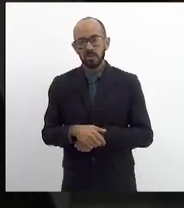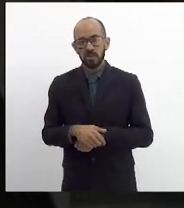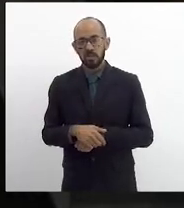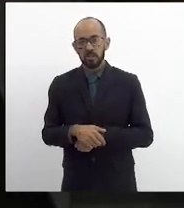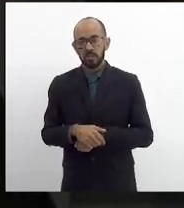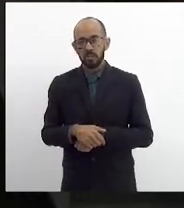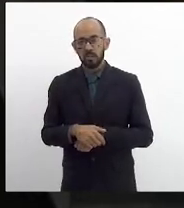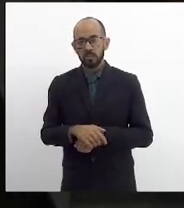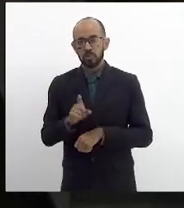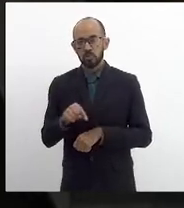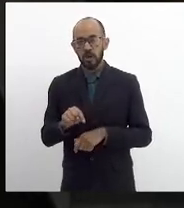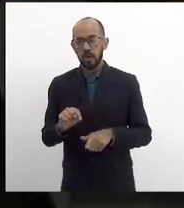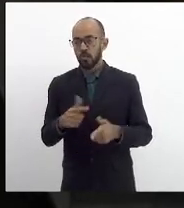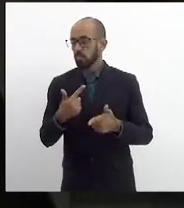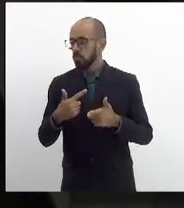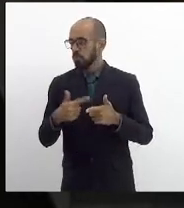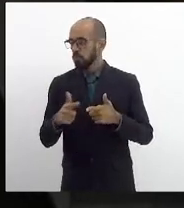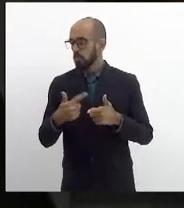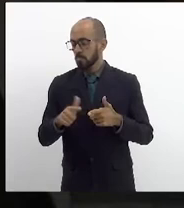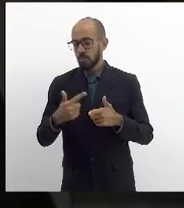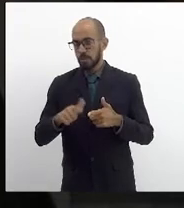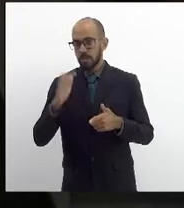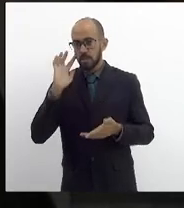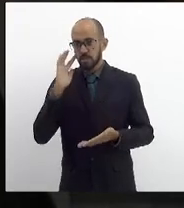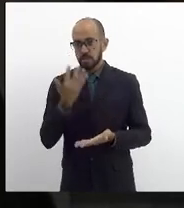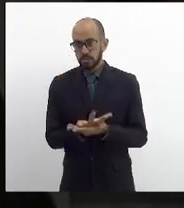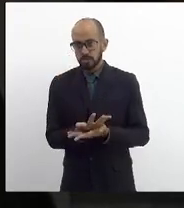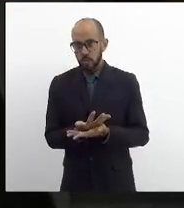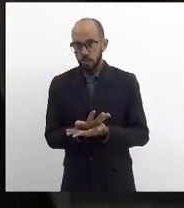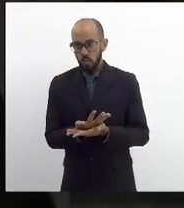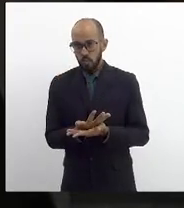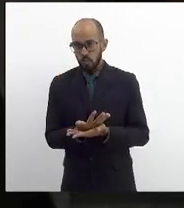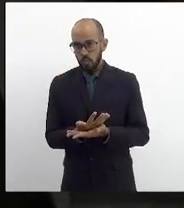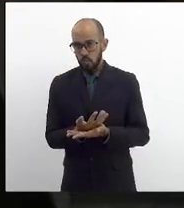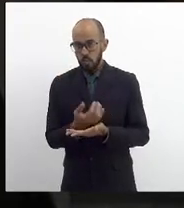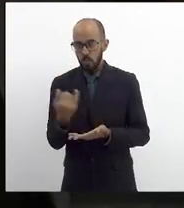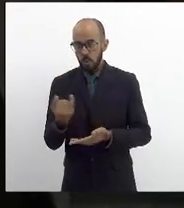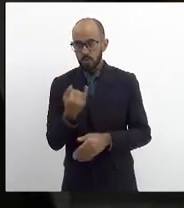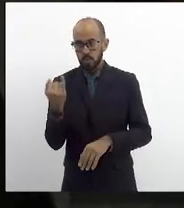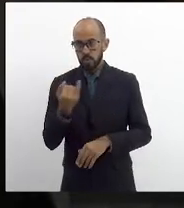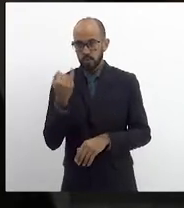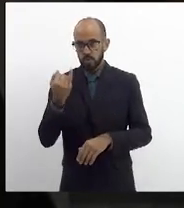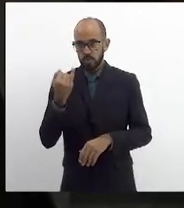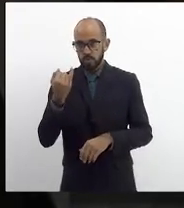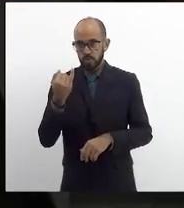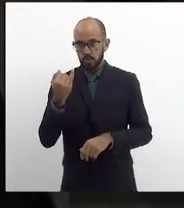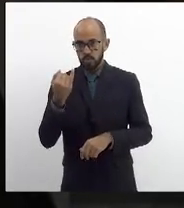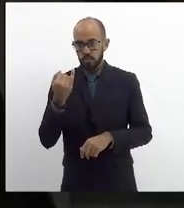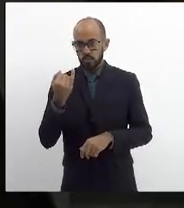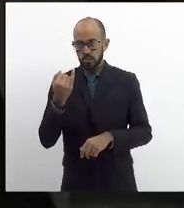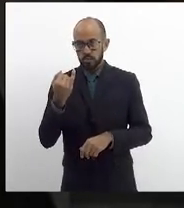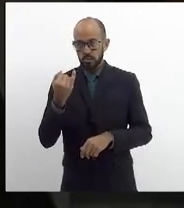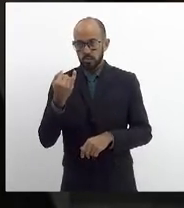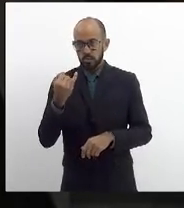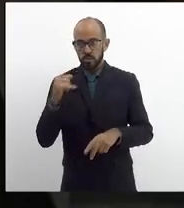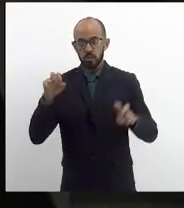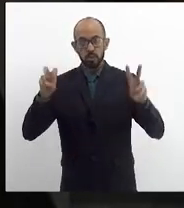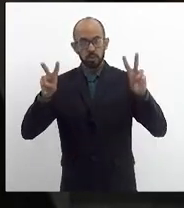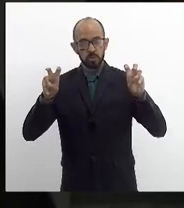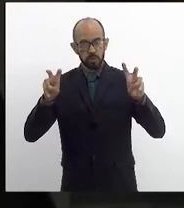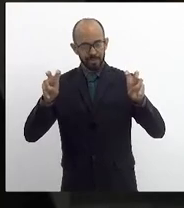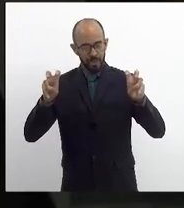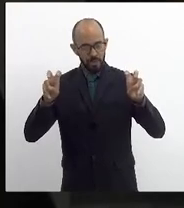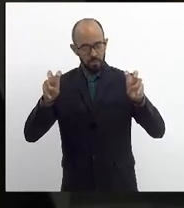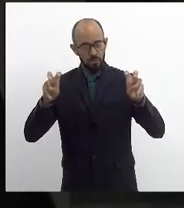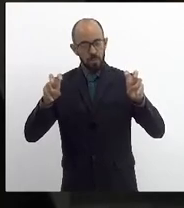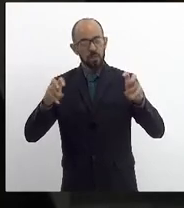essa é uma questão de uma decisão relevante e um tema muito